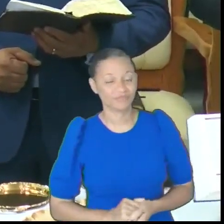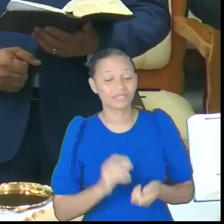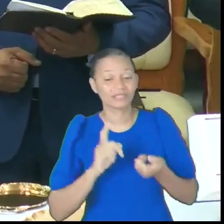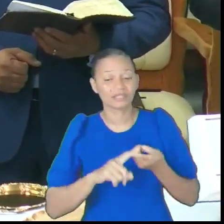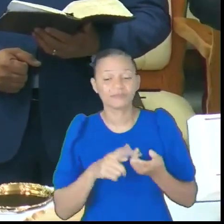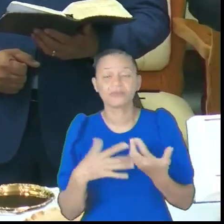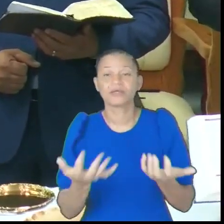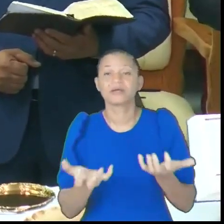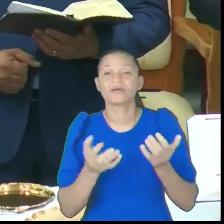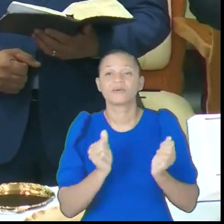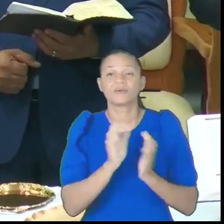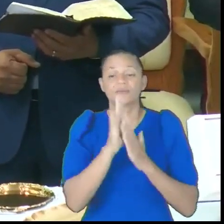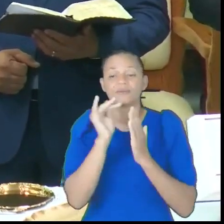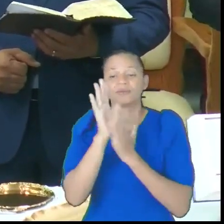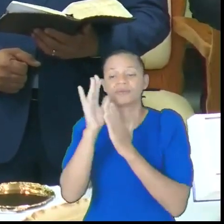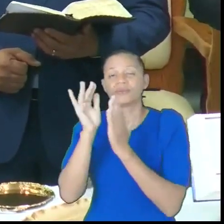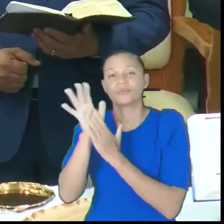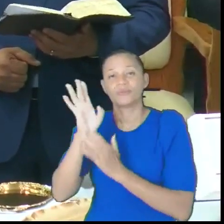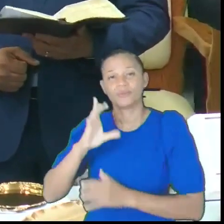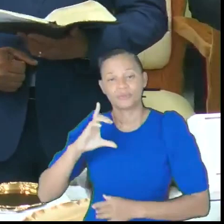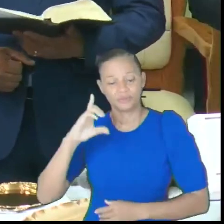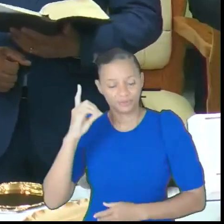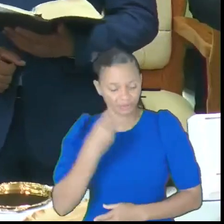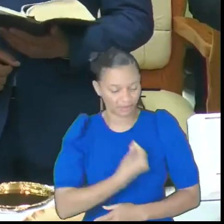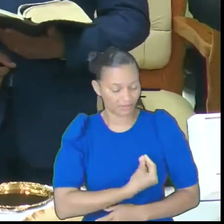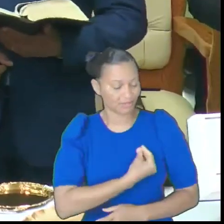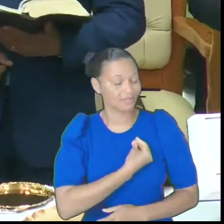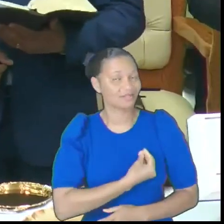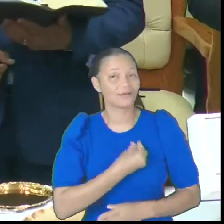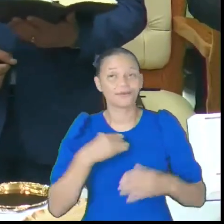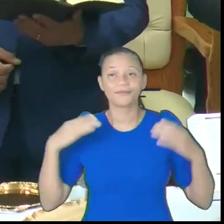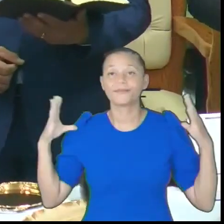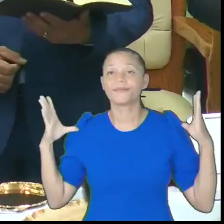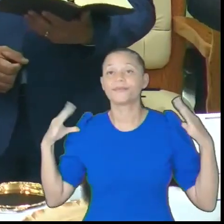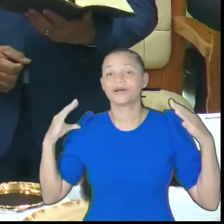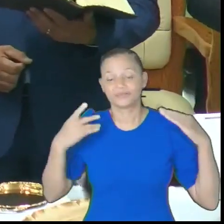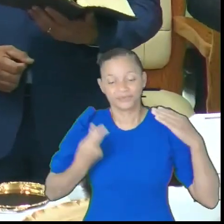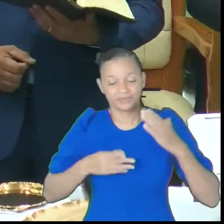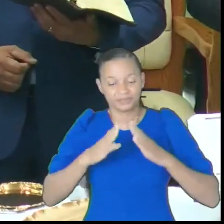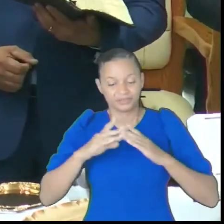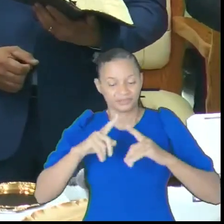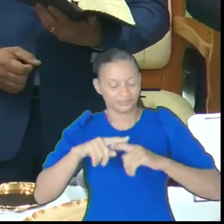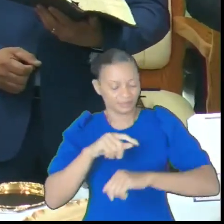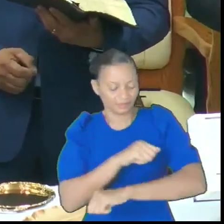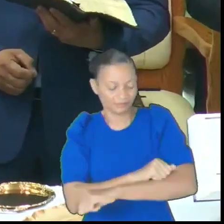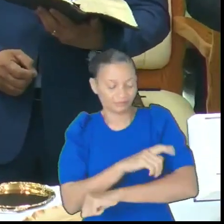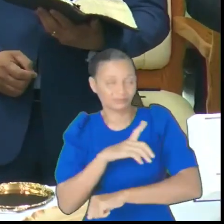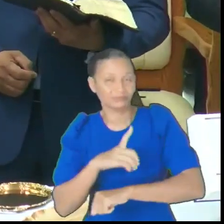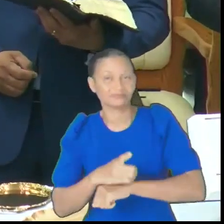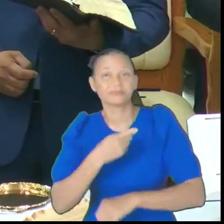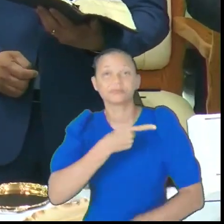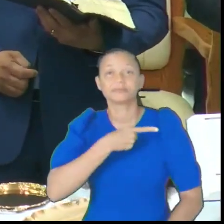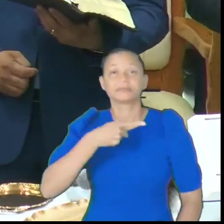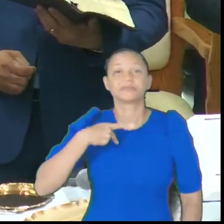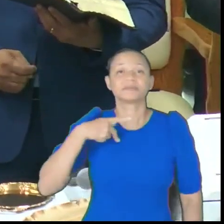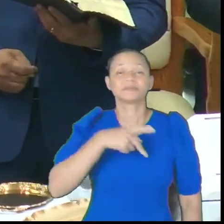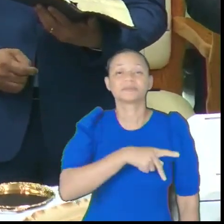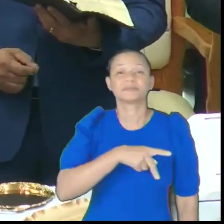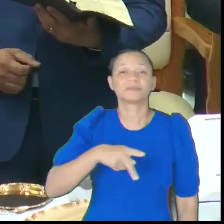louvar a Deus pela vida do anjo desta igreja, pastor reverendo José